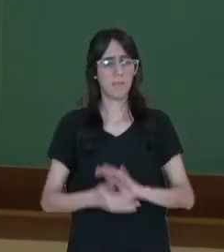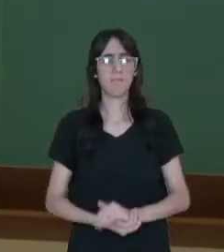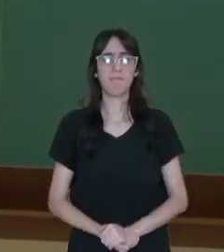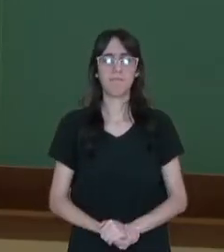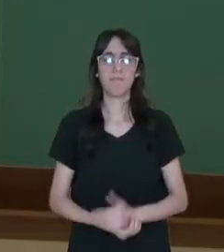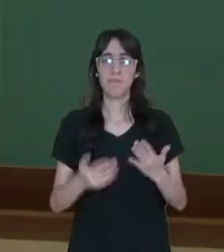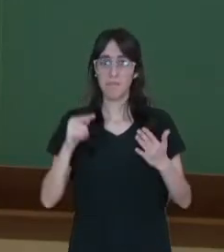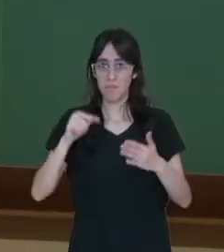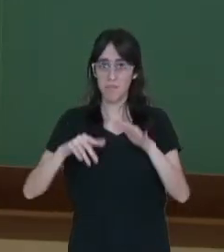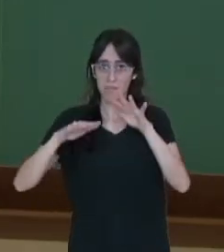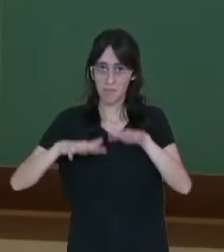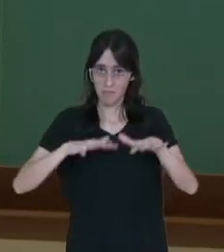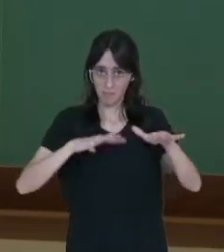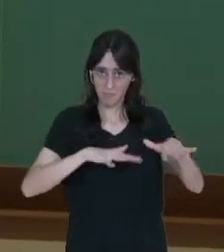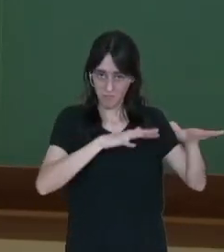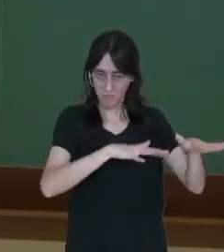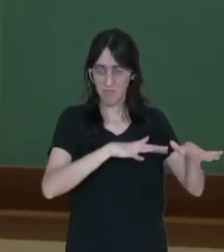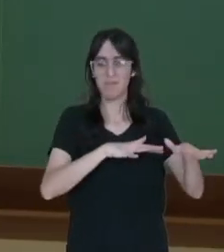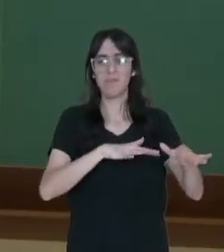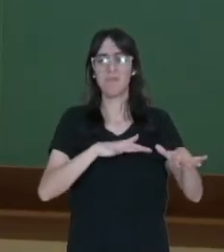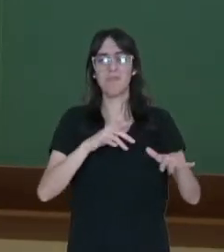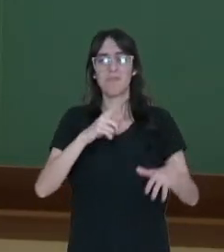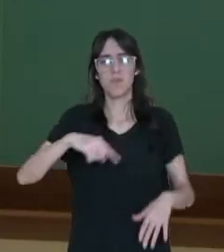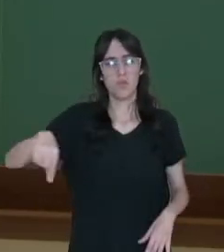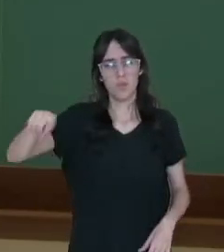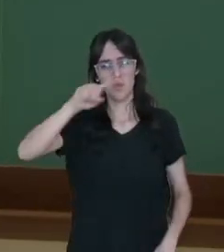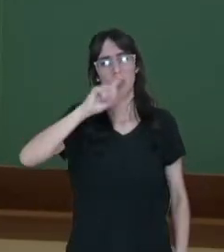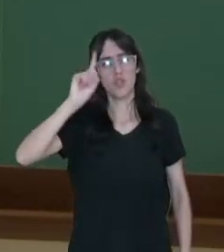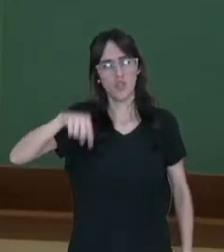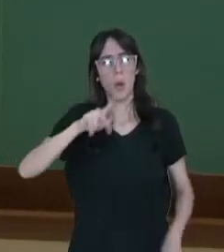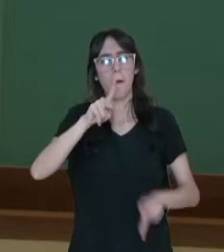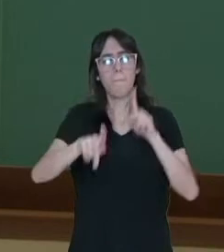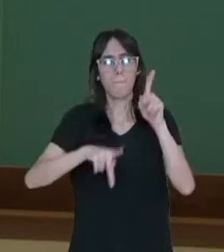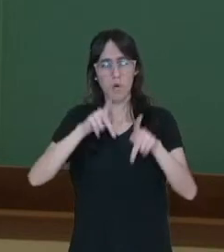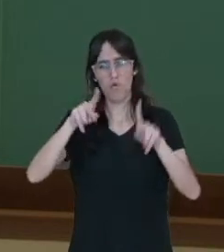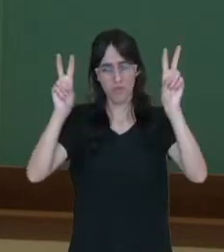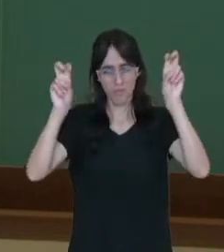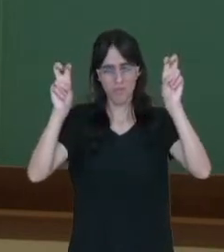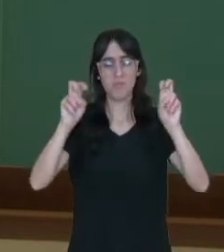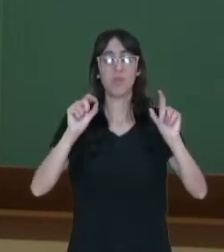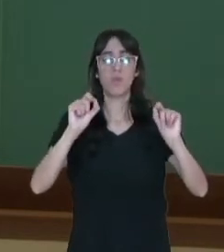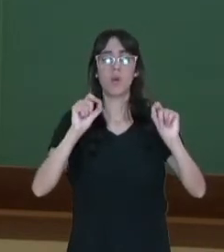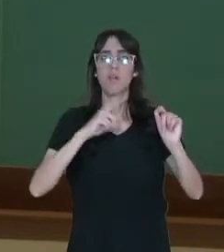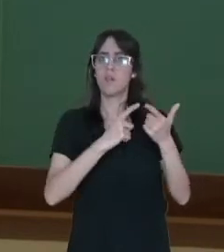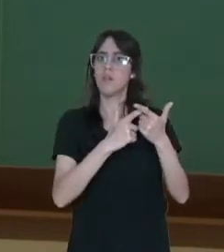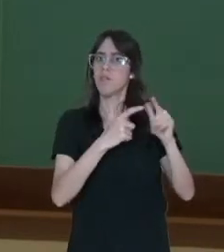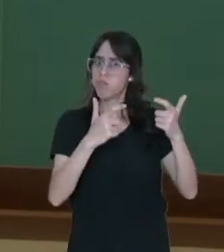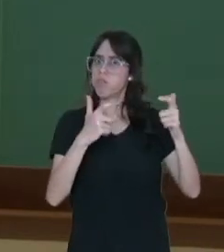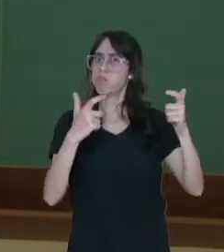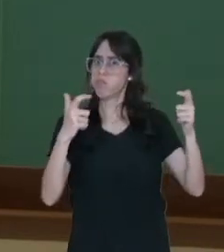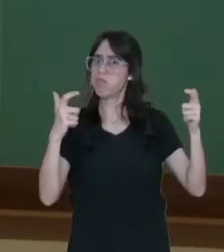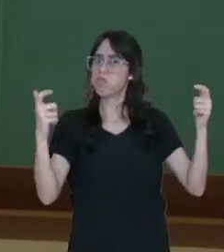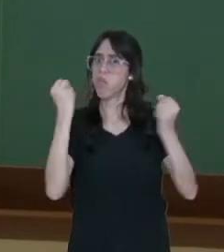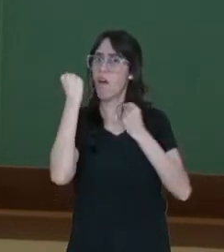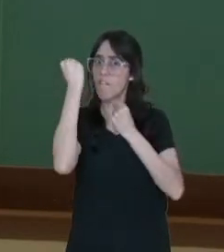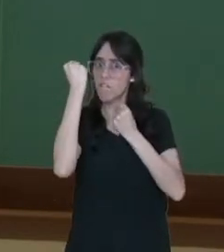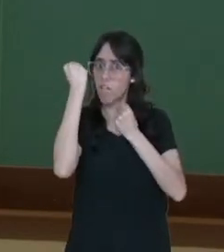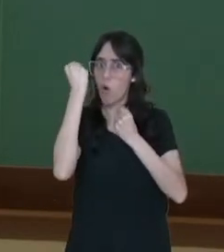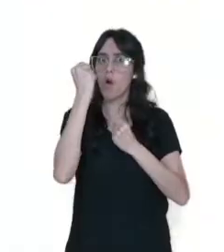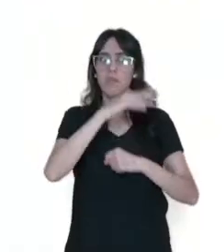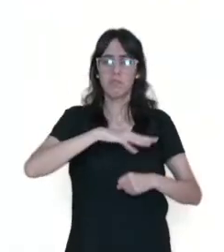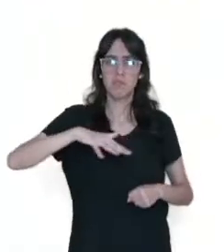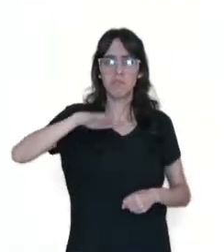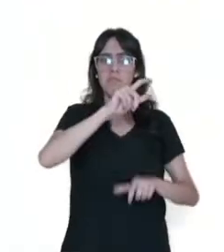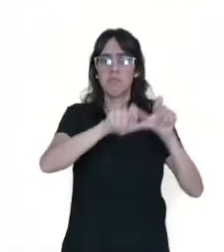movimento Wir sind das Volk, nós somos o povo, foi crescendo, ganhando corpo, ganhando força entre os